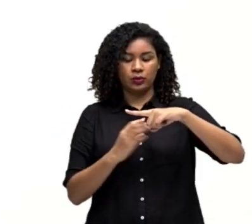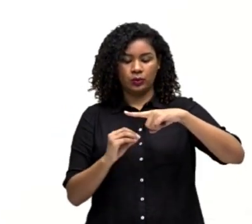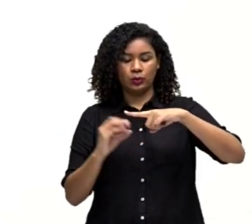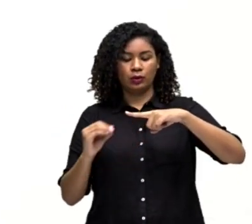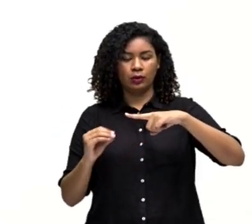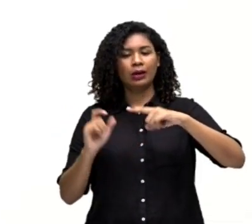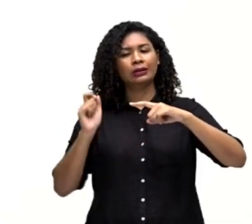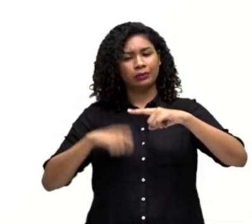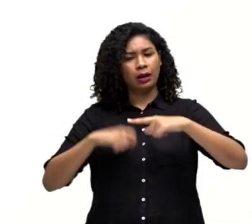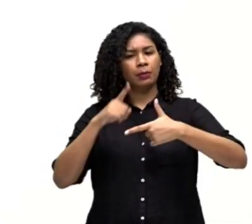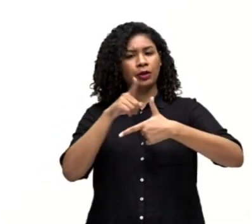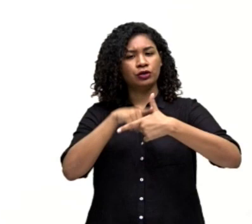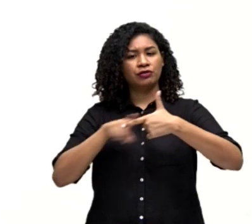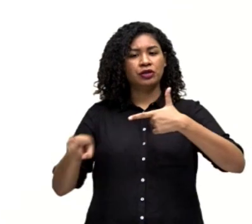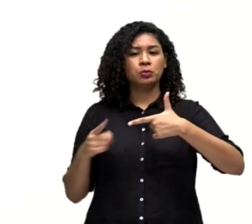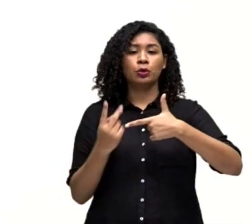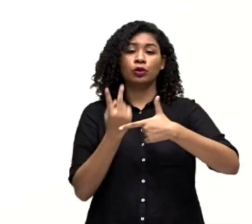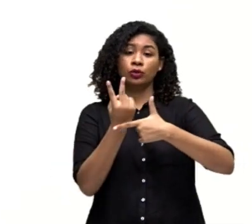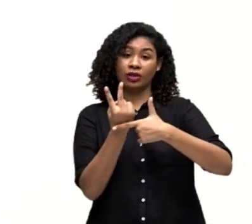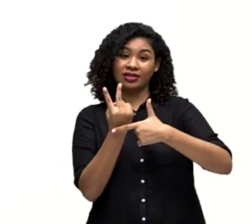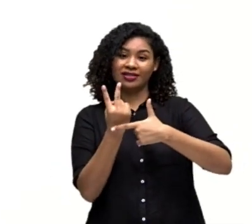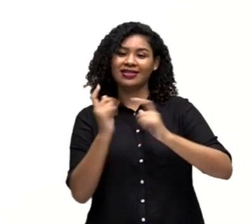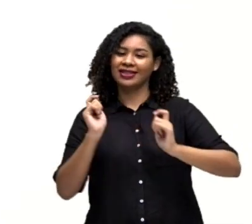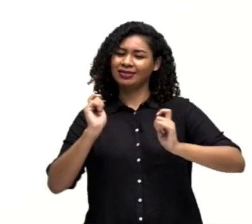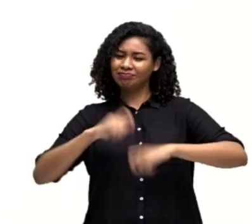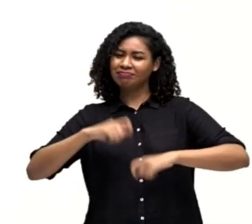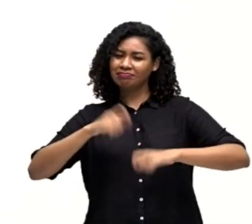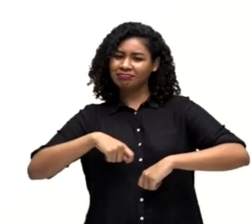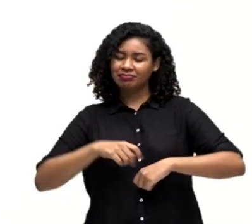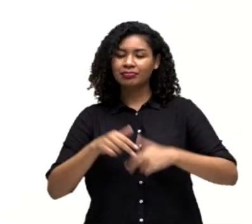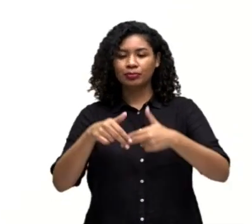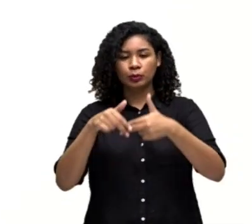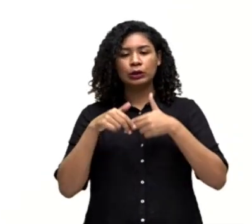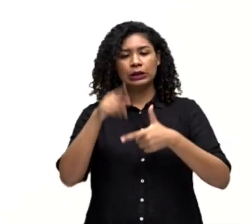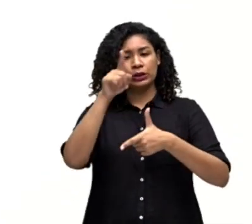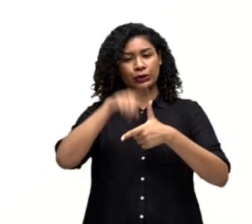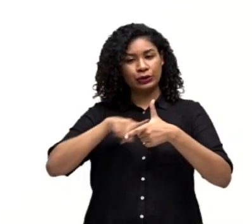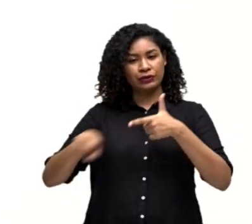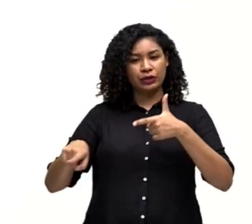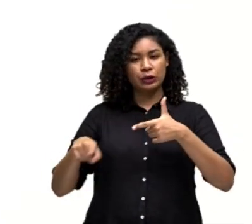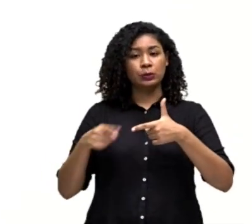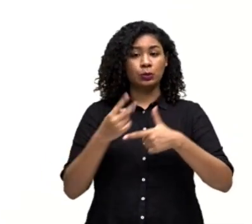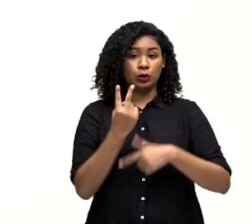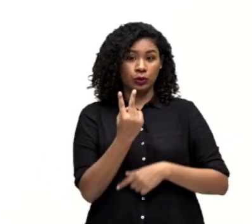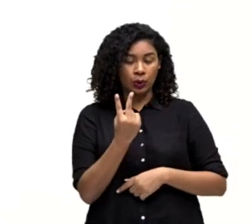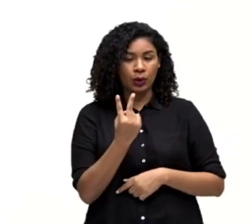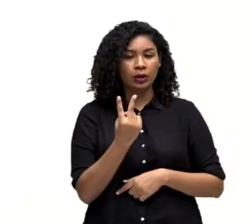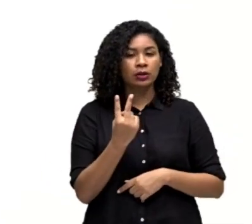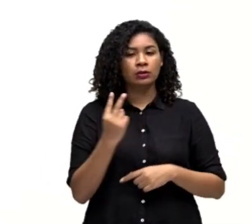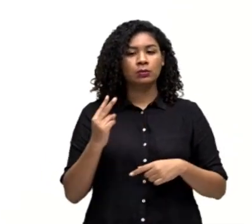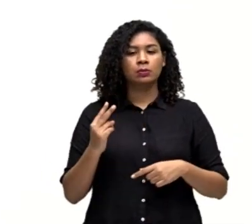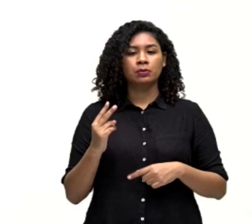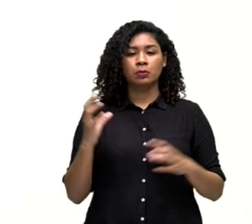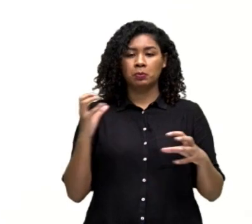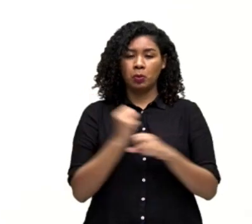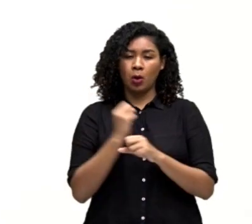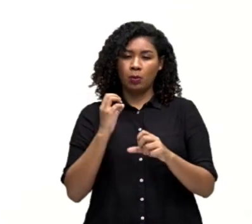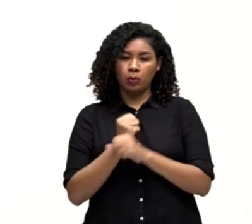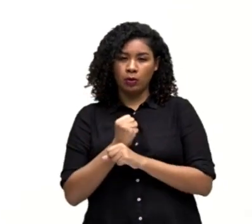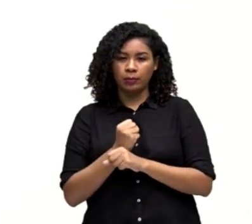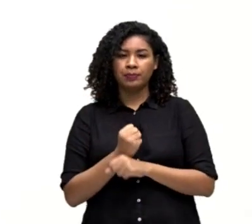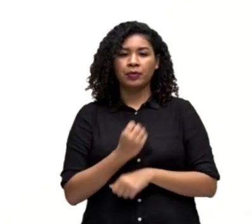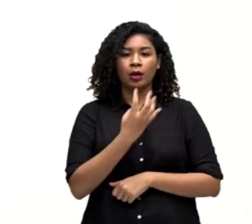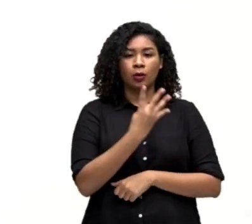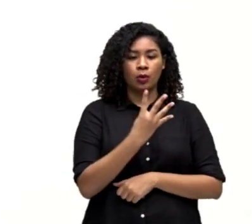ser divididos por 2. Então, dividindo-os por 2, a gente vai ter